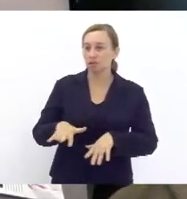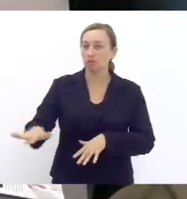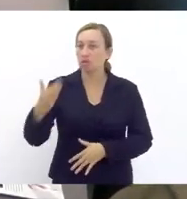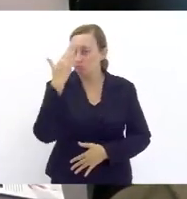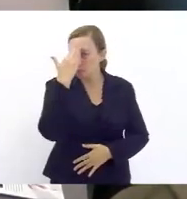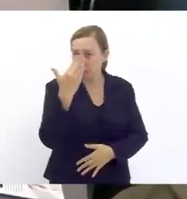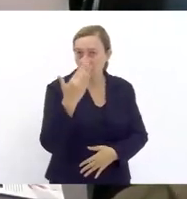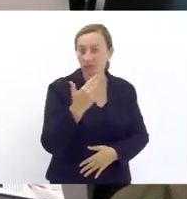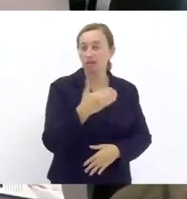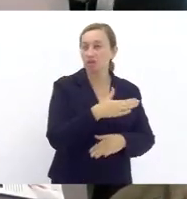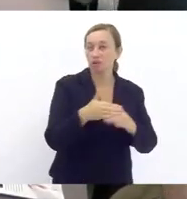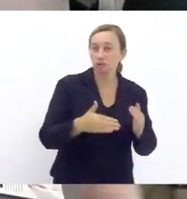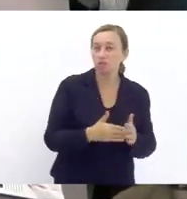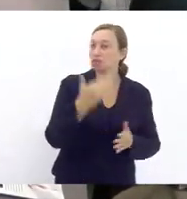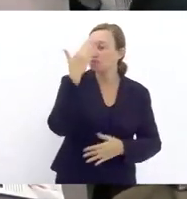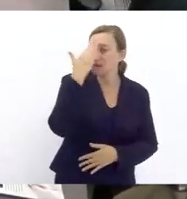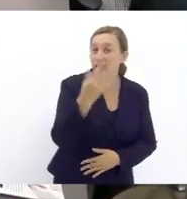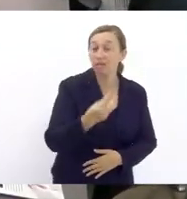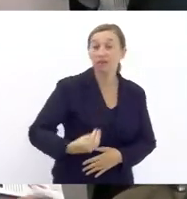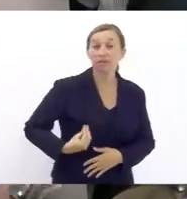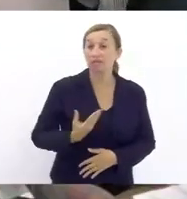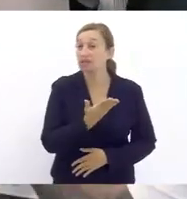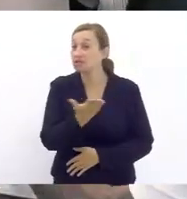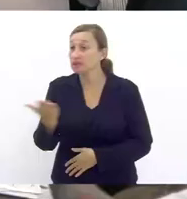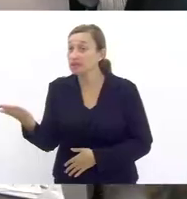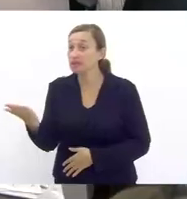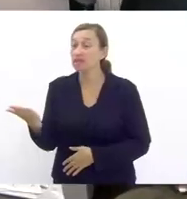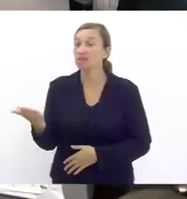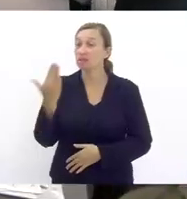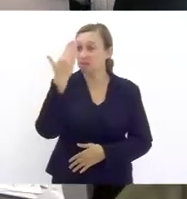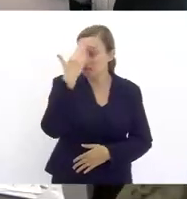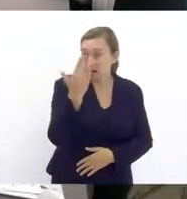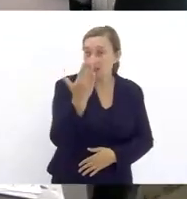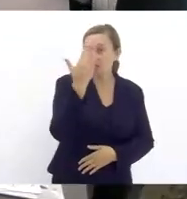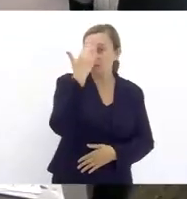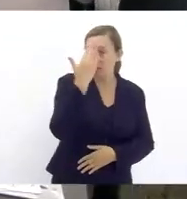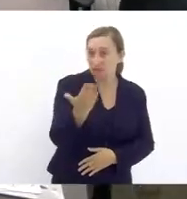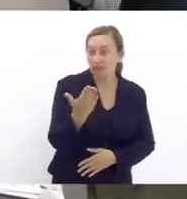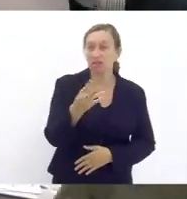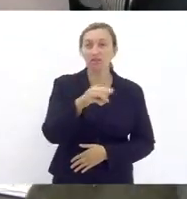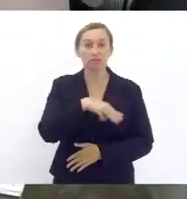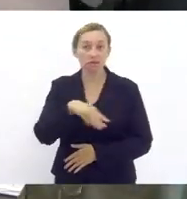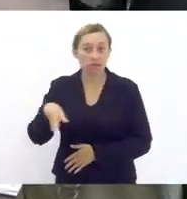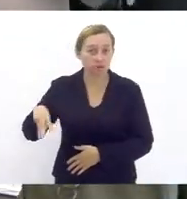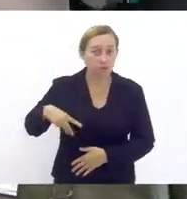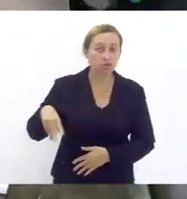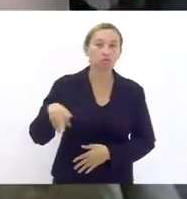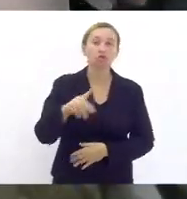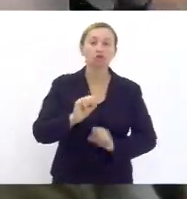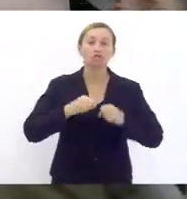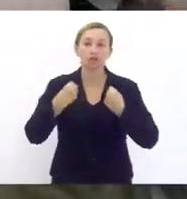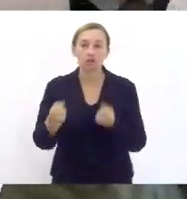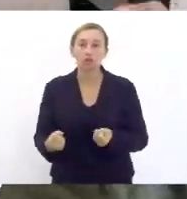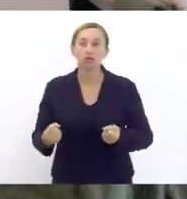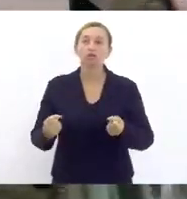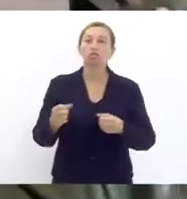a todos Obrigado pela presença Coronel defensores promotores ativistas